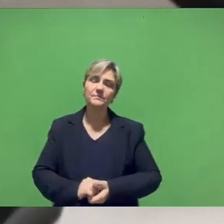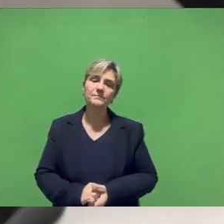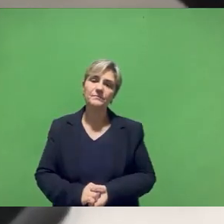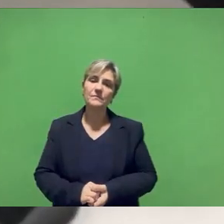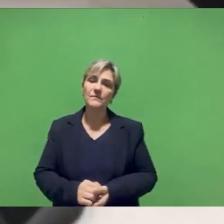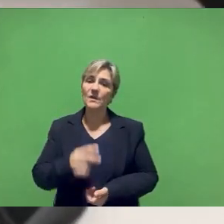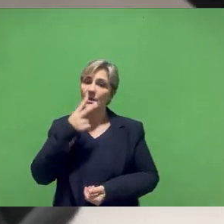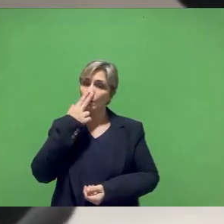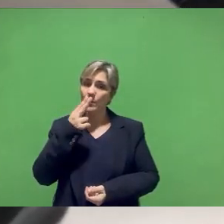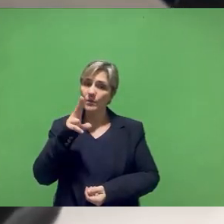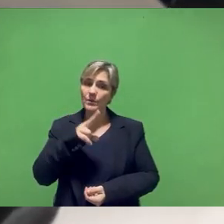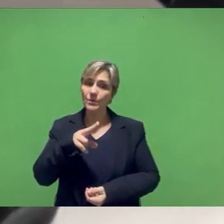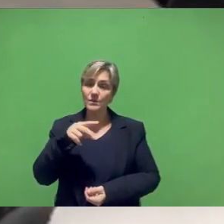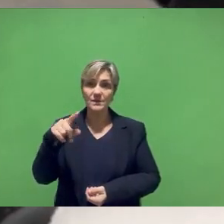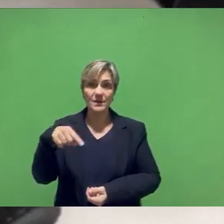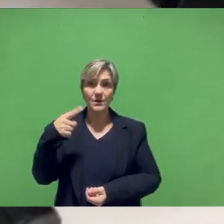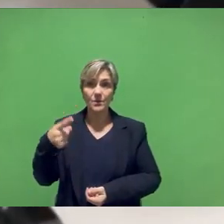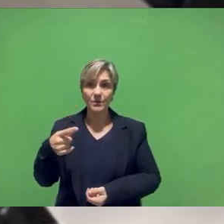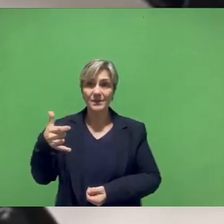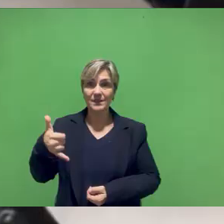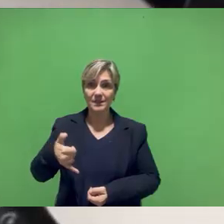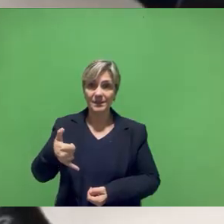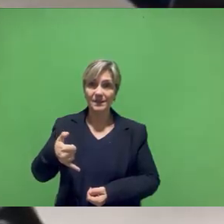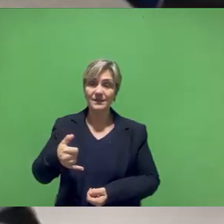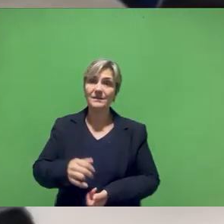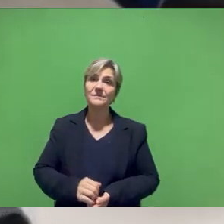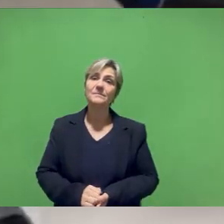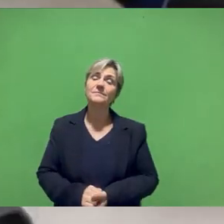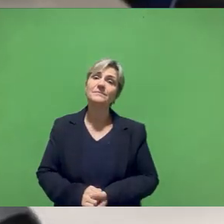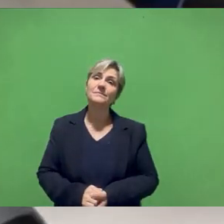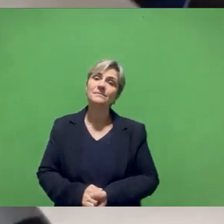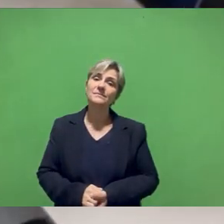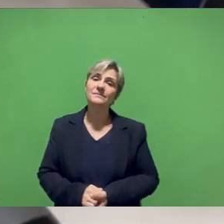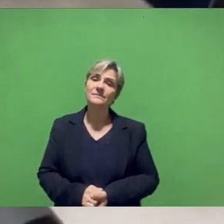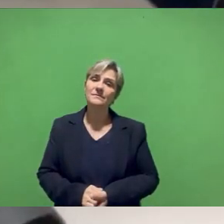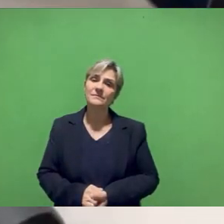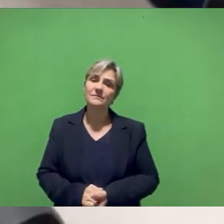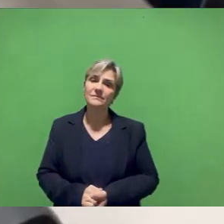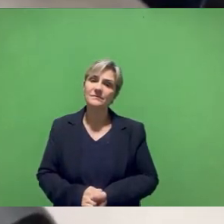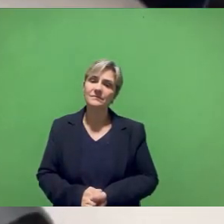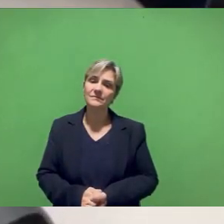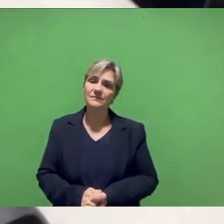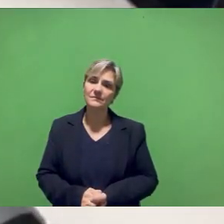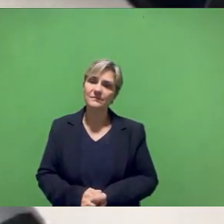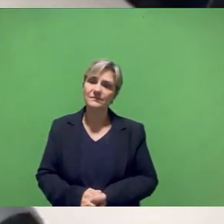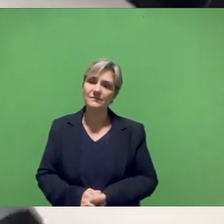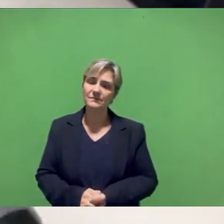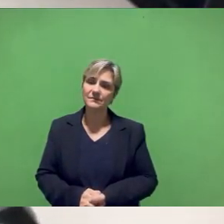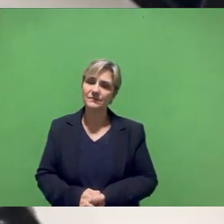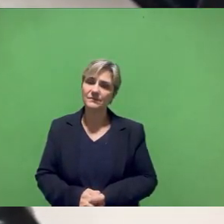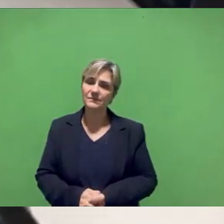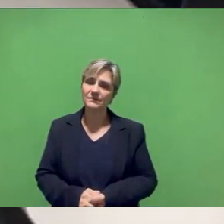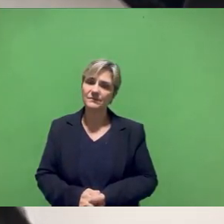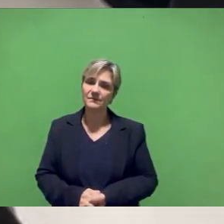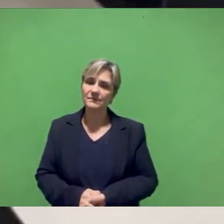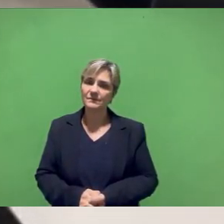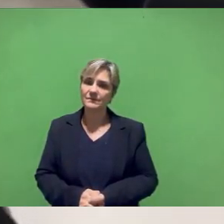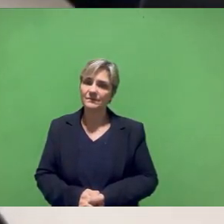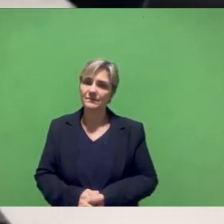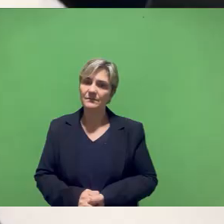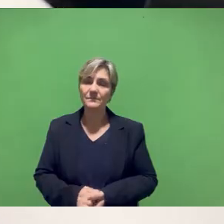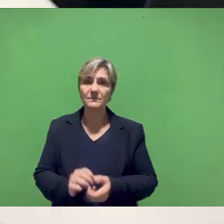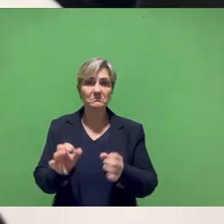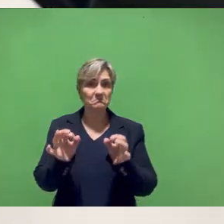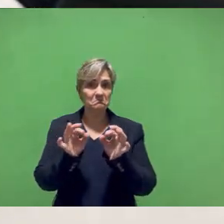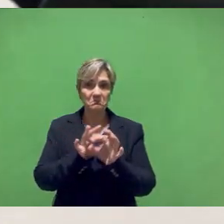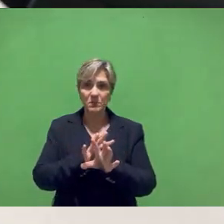que é a mesma que usa na outra caneta. Vai encaixar ali, puxa